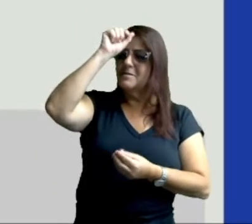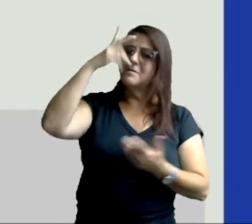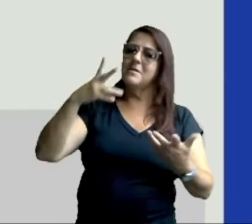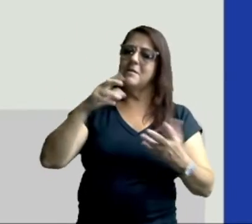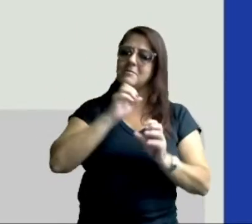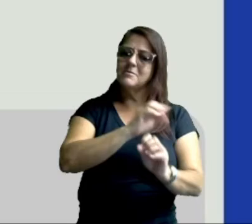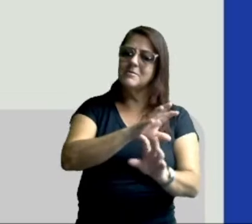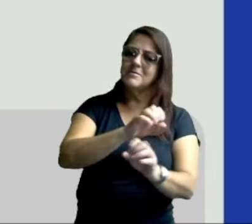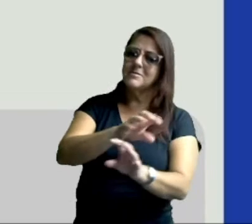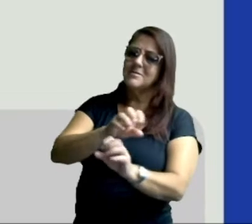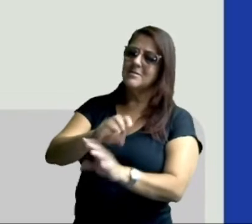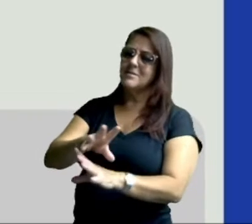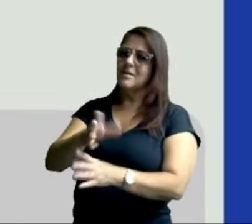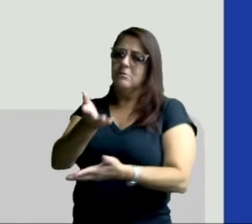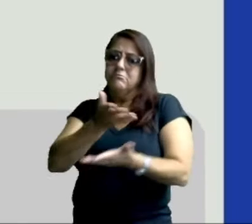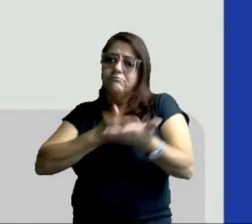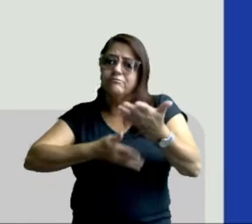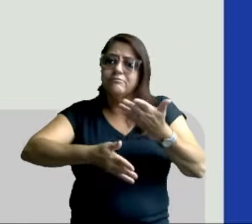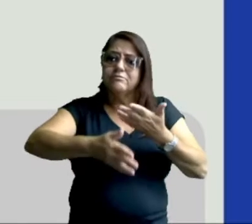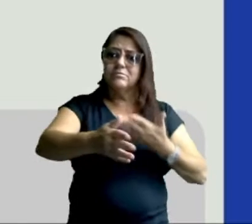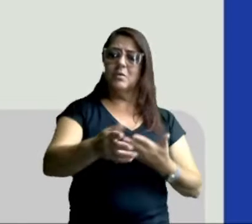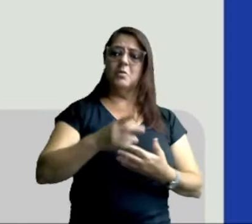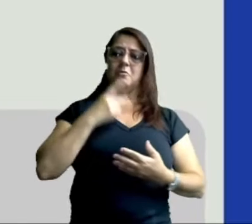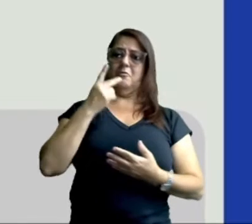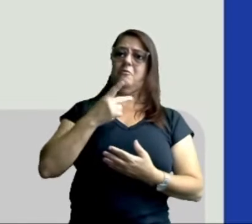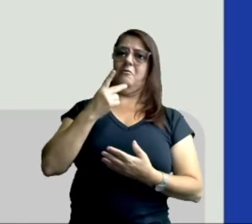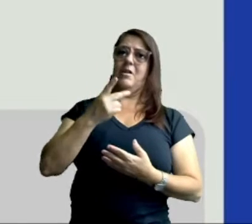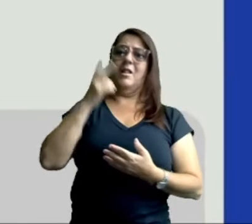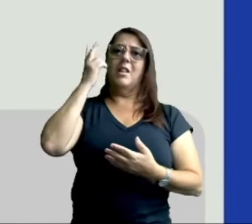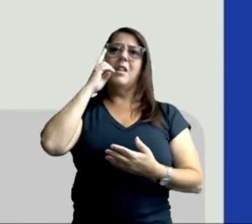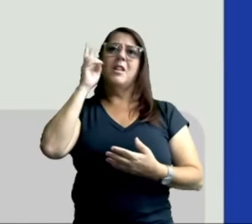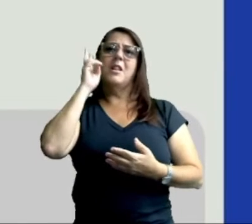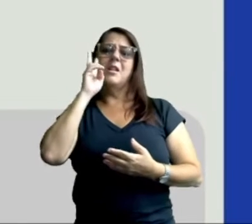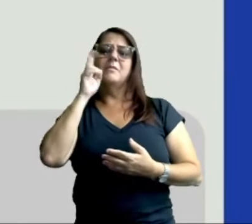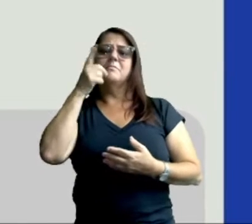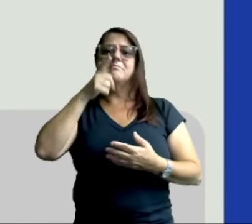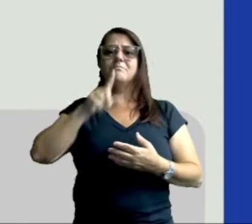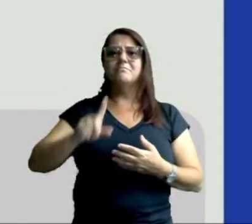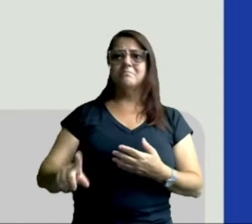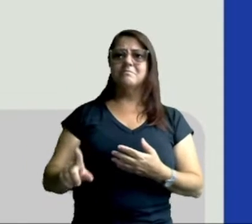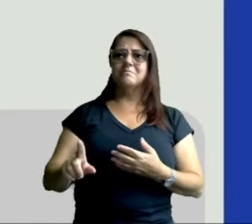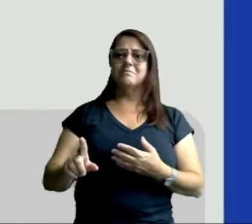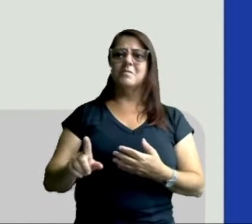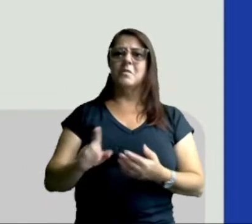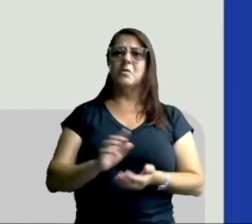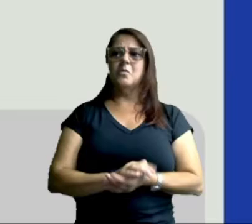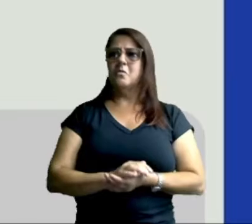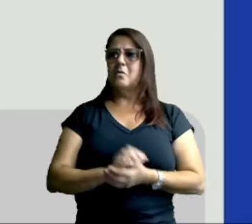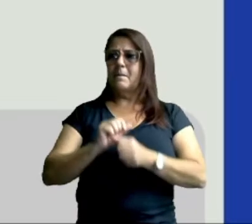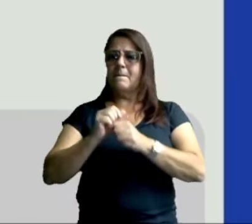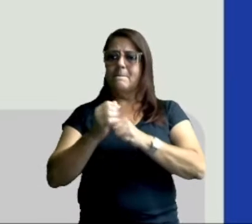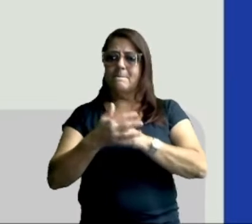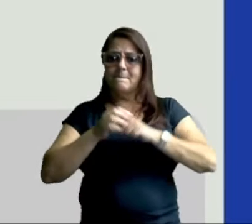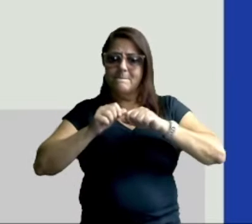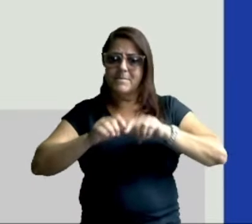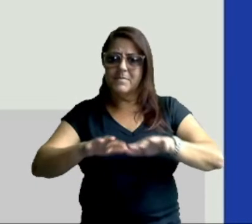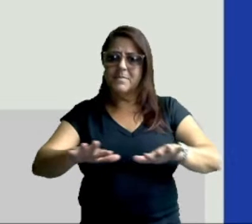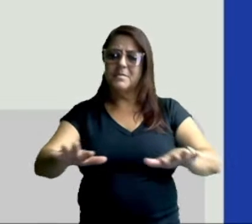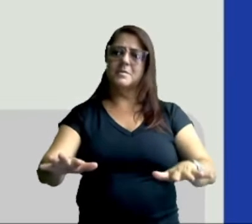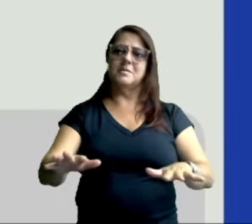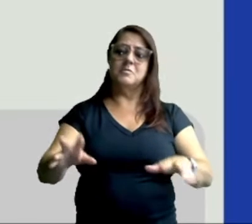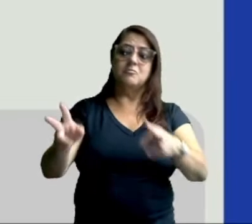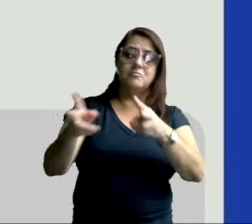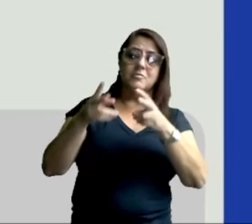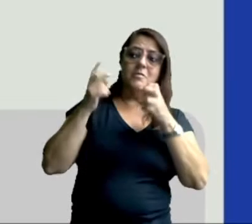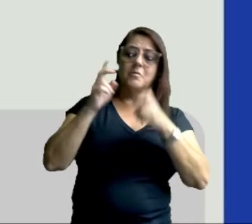de ensinar, né? Quando a gente fala, e a gente recorda mais uma vez esse momento que nós estamos vivendo de pandemia, né? A gente vê